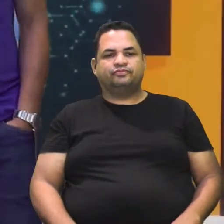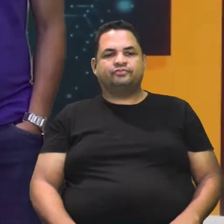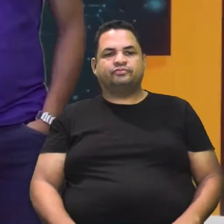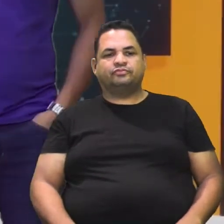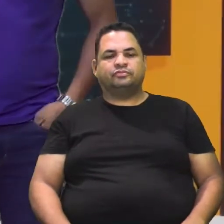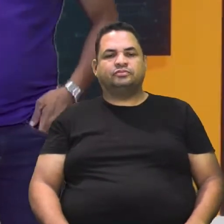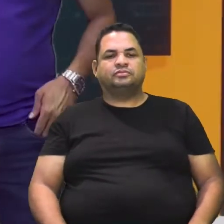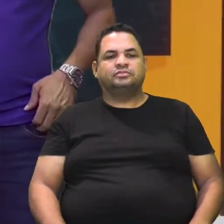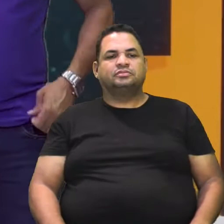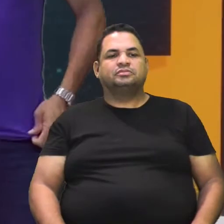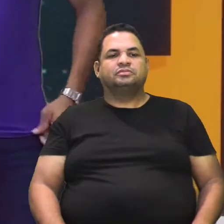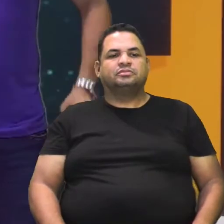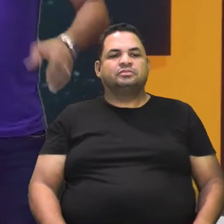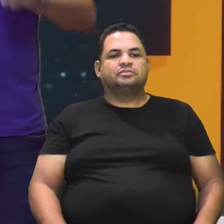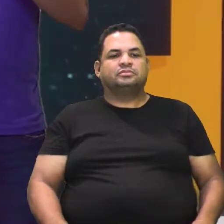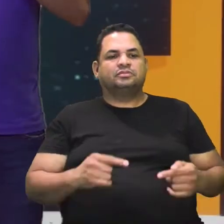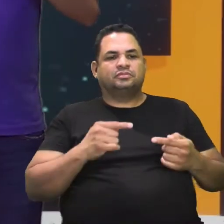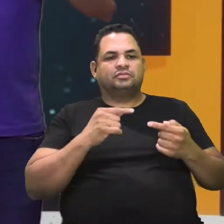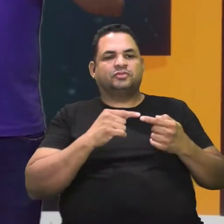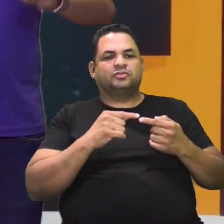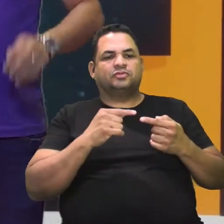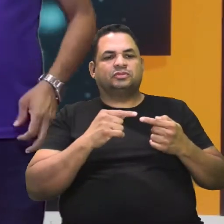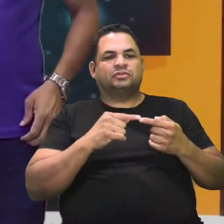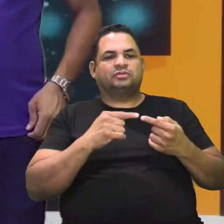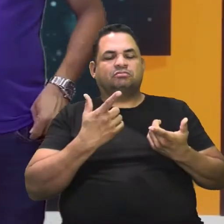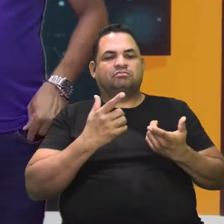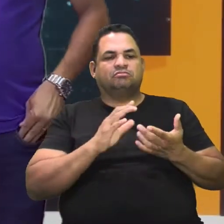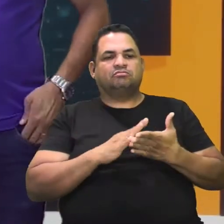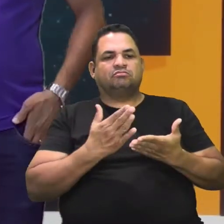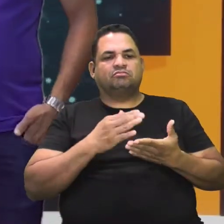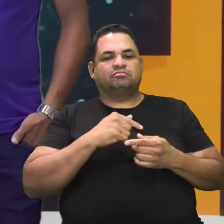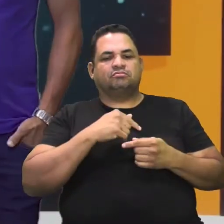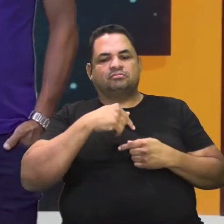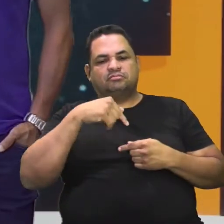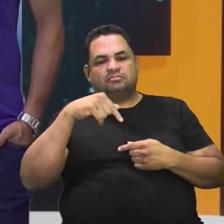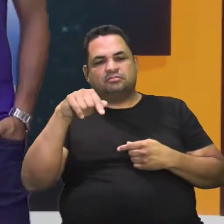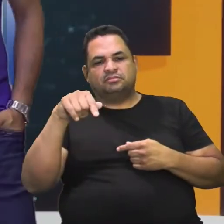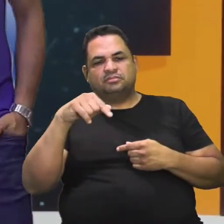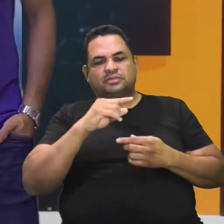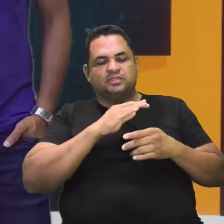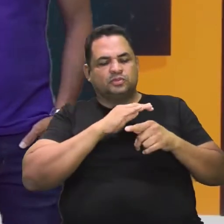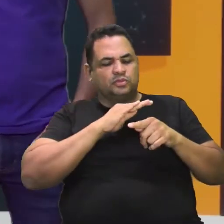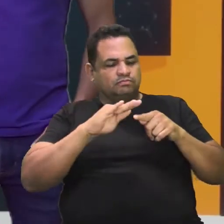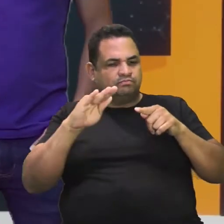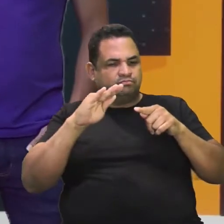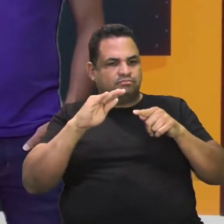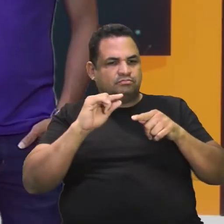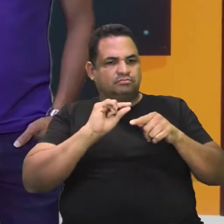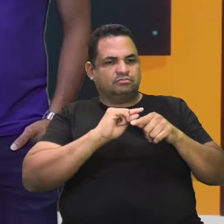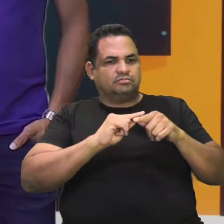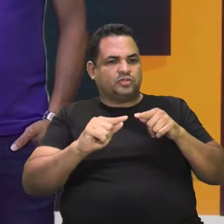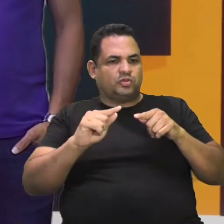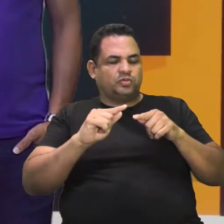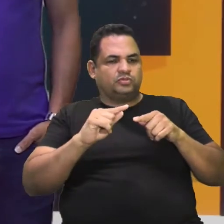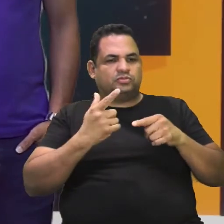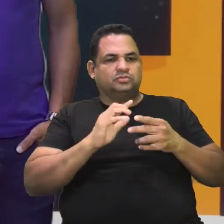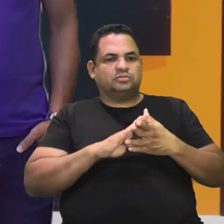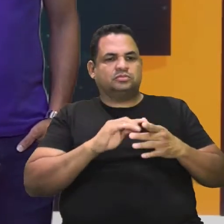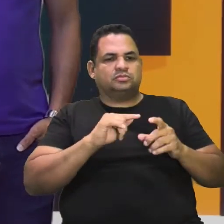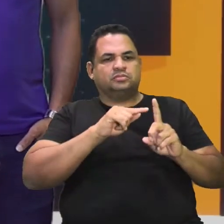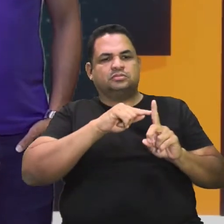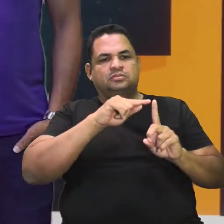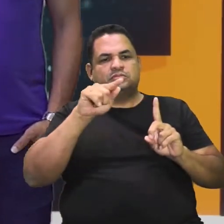seja, passou pelo, tocou só naquele pontinho, a gente já disse, saída pela tangente, deu aquela raspadinha. Ela faz o que com o